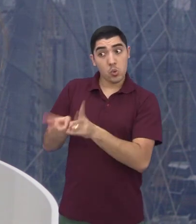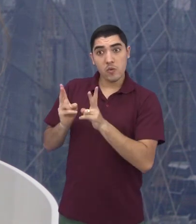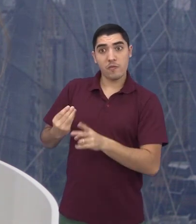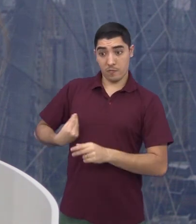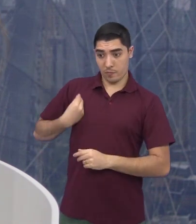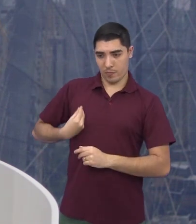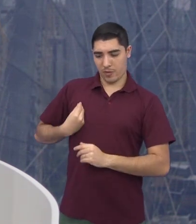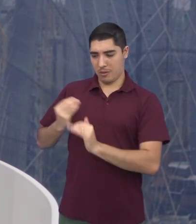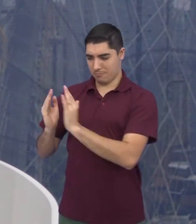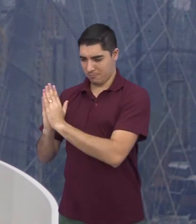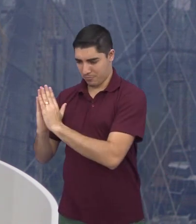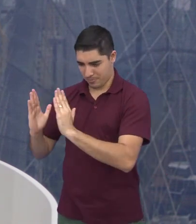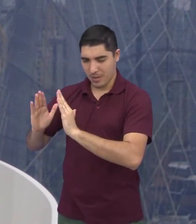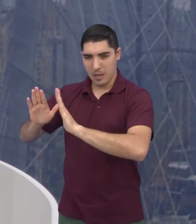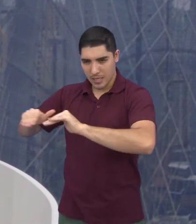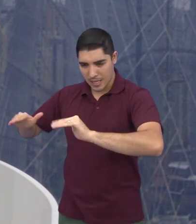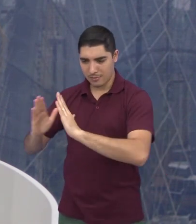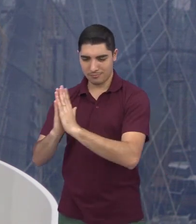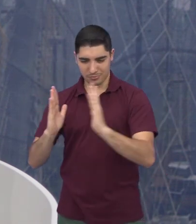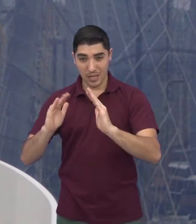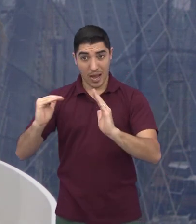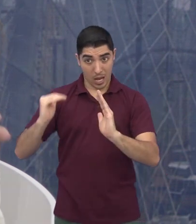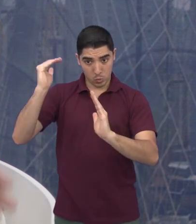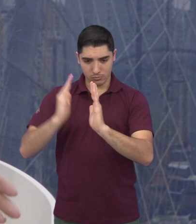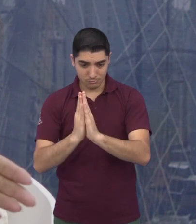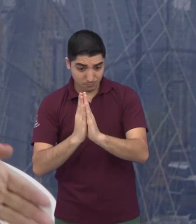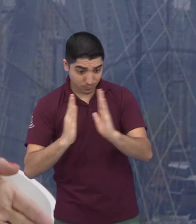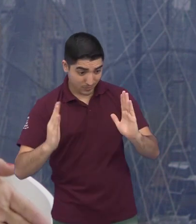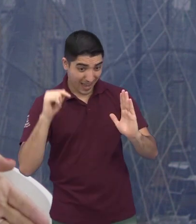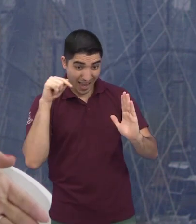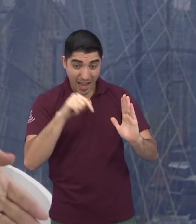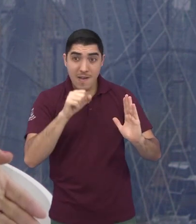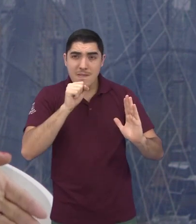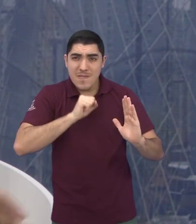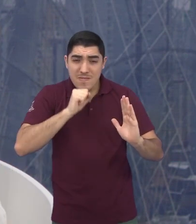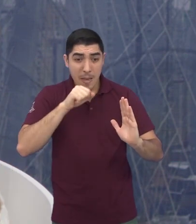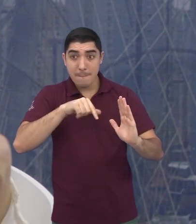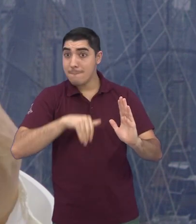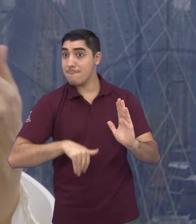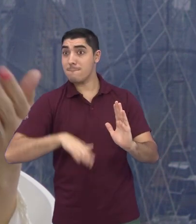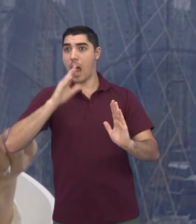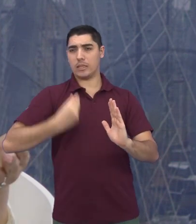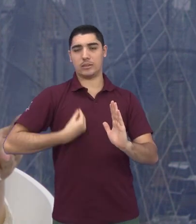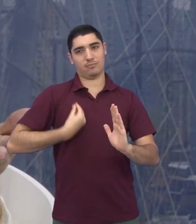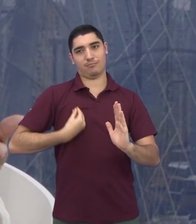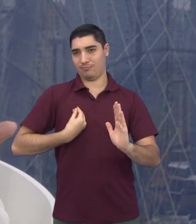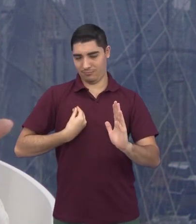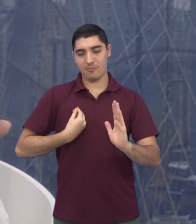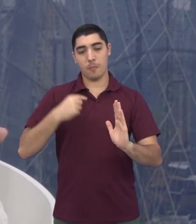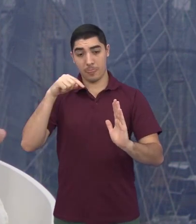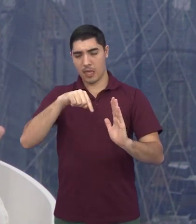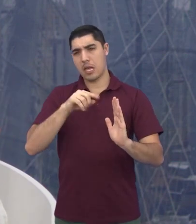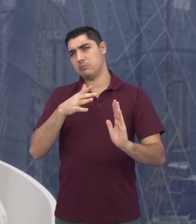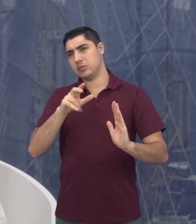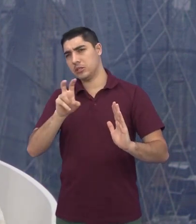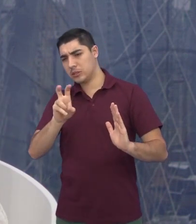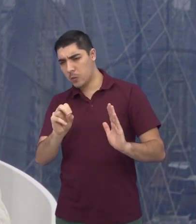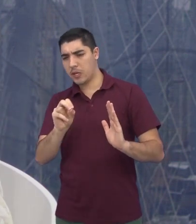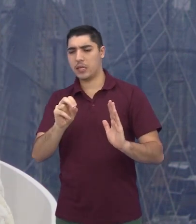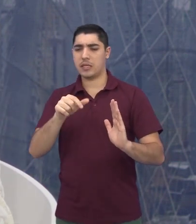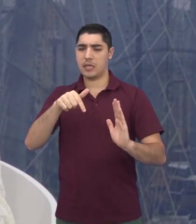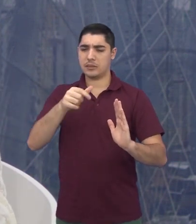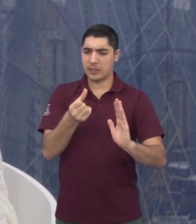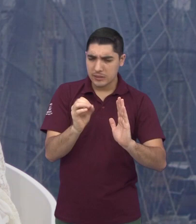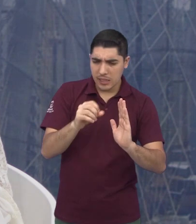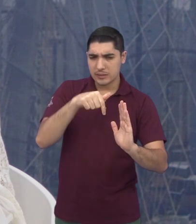né, e a conviver com pessoas mais velhas. A fase da velhice, né, com mais 50, 60, 70 anos,